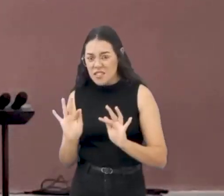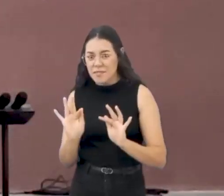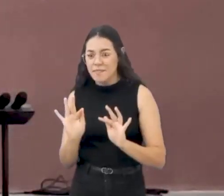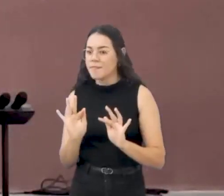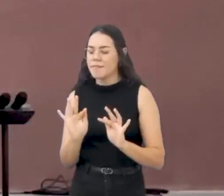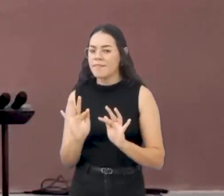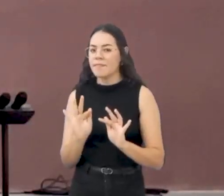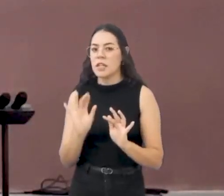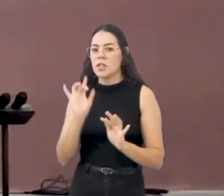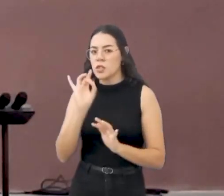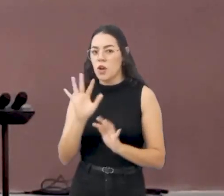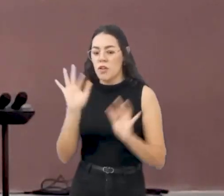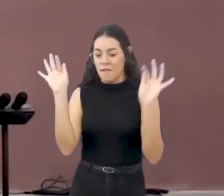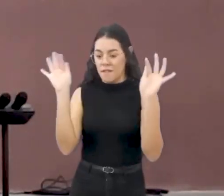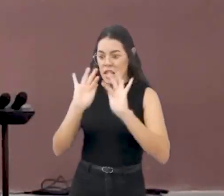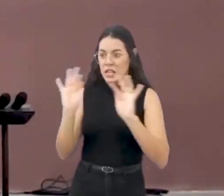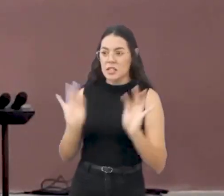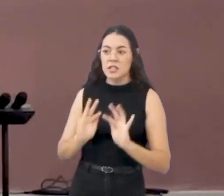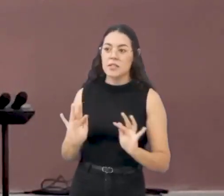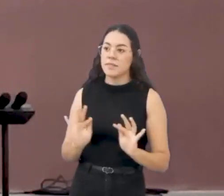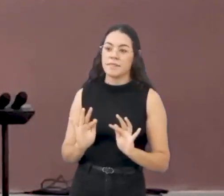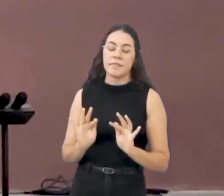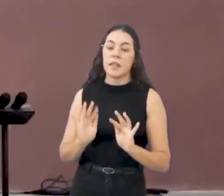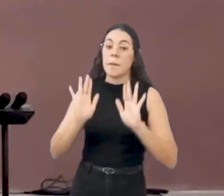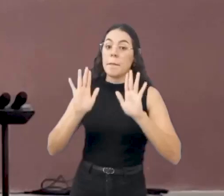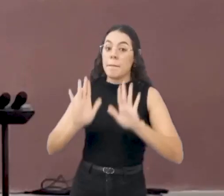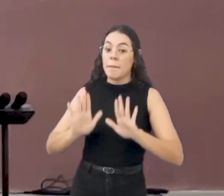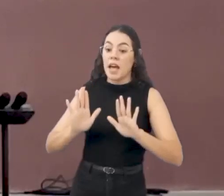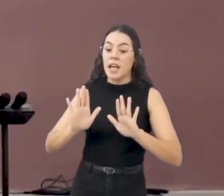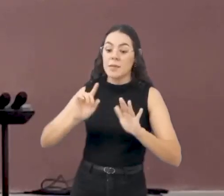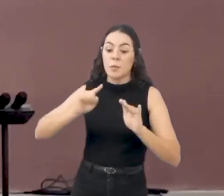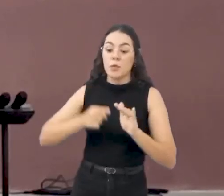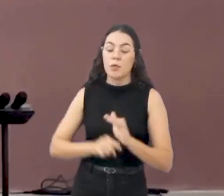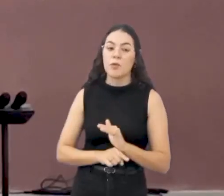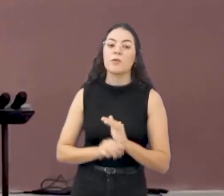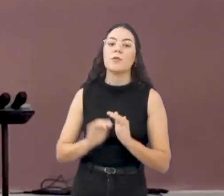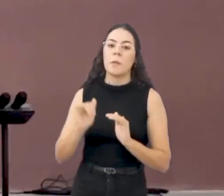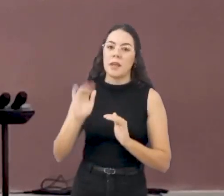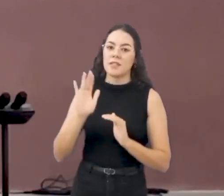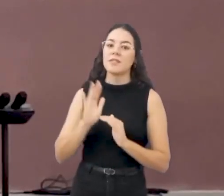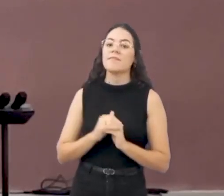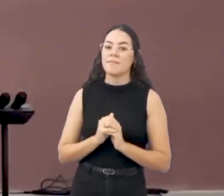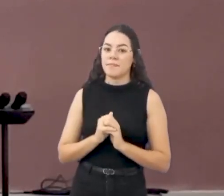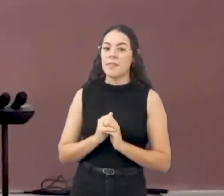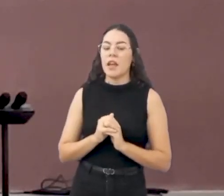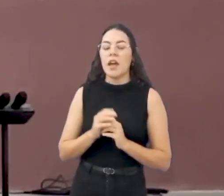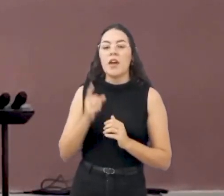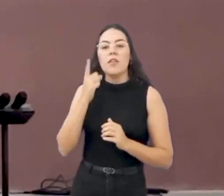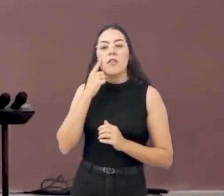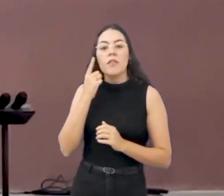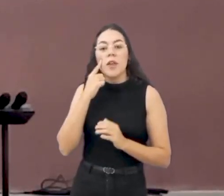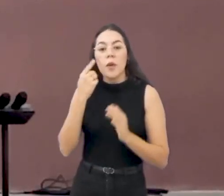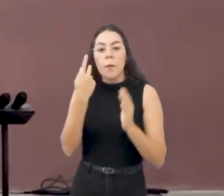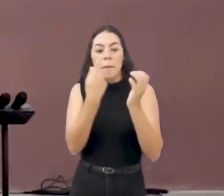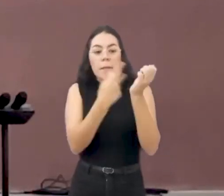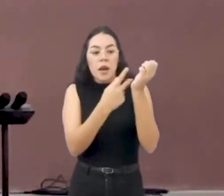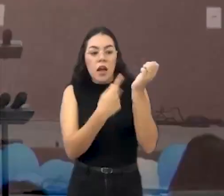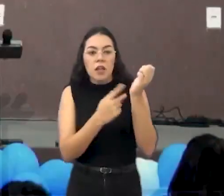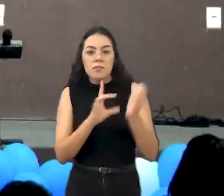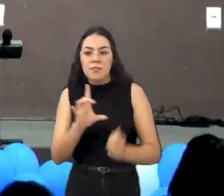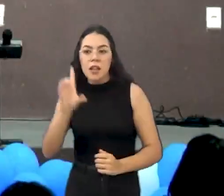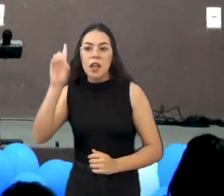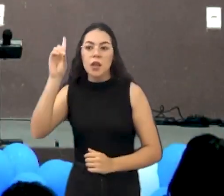Não é simplesmente felicidade, mas é algo muito mais profundo. Quando a gente olha para o plano